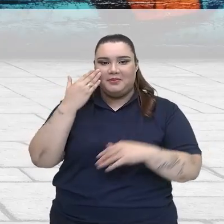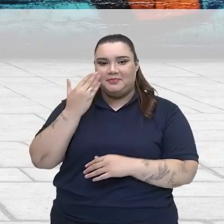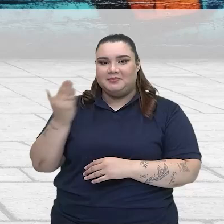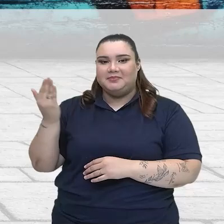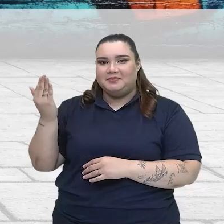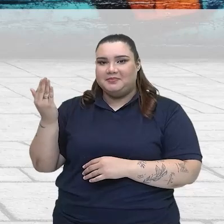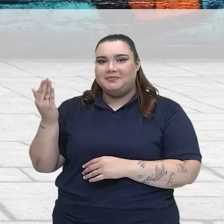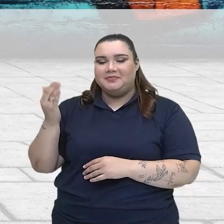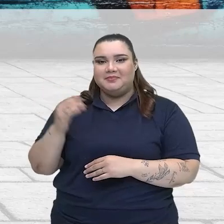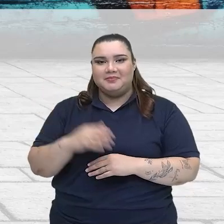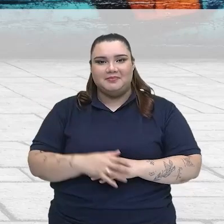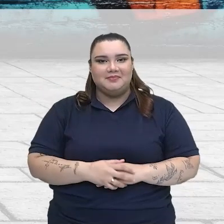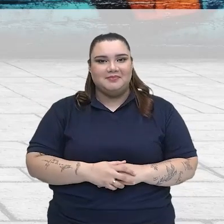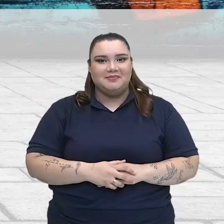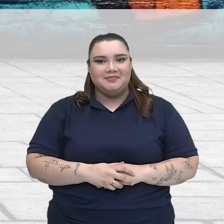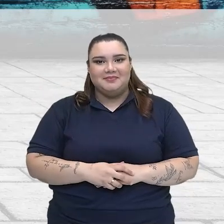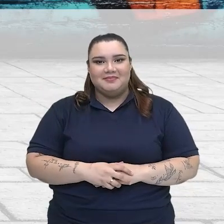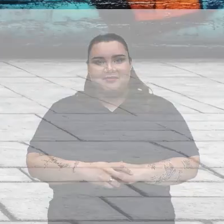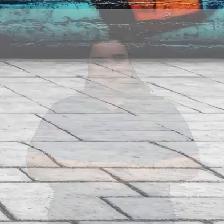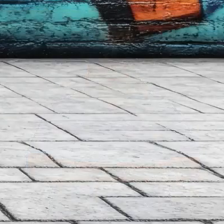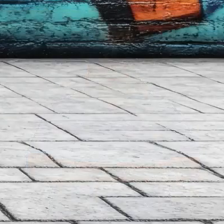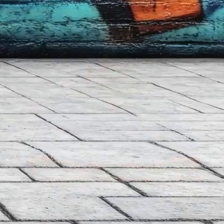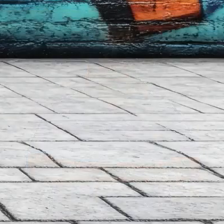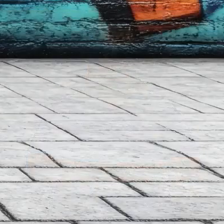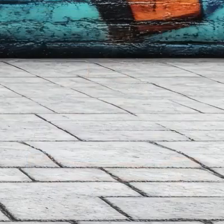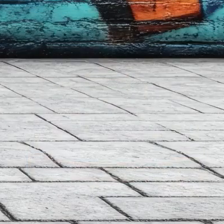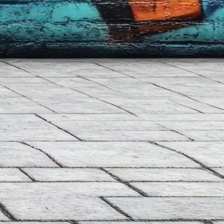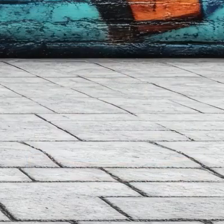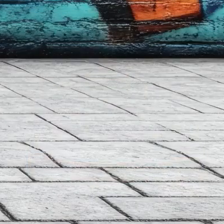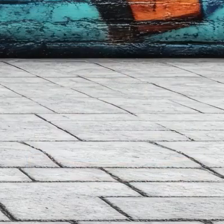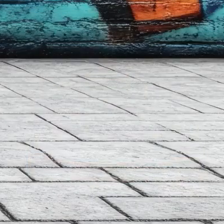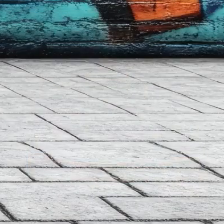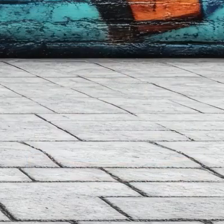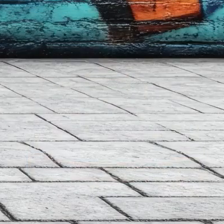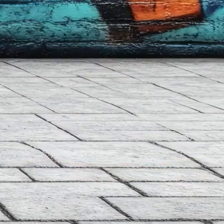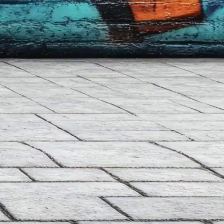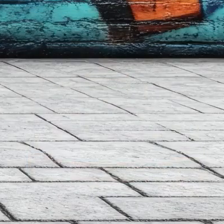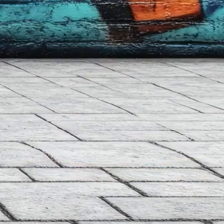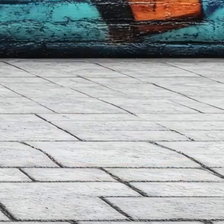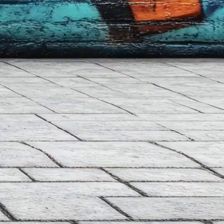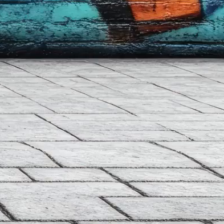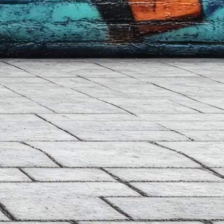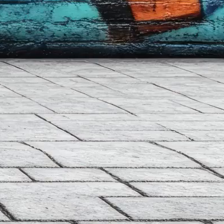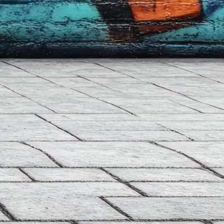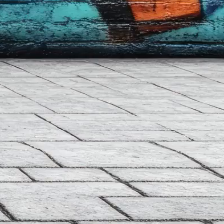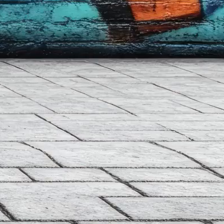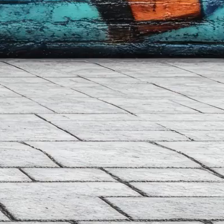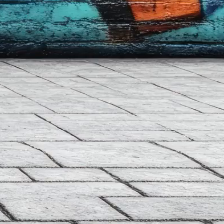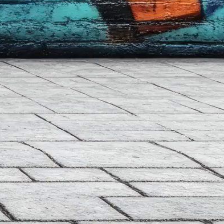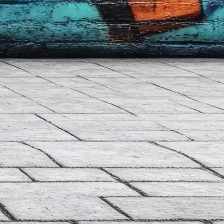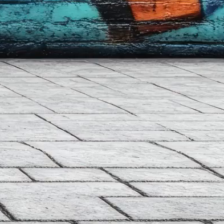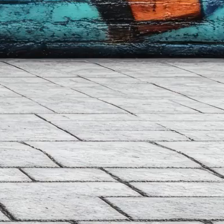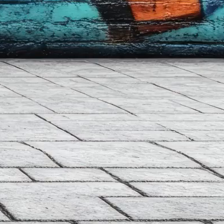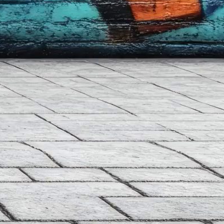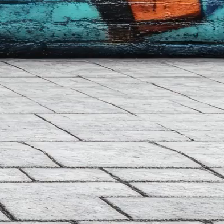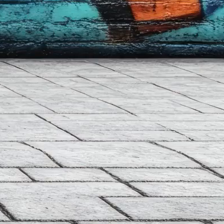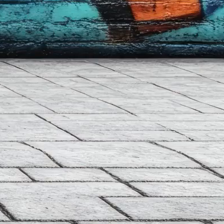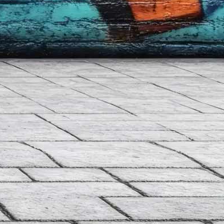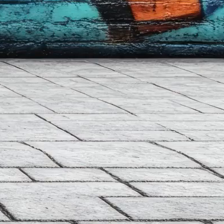o popping estourando ou pop estourar, que é o contração